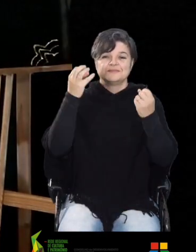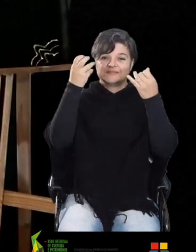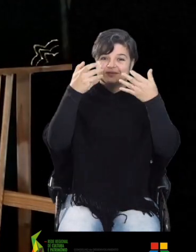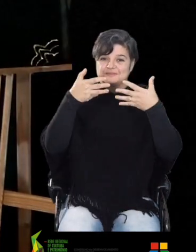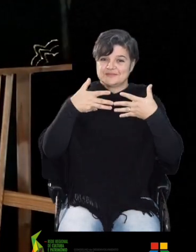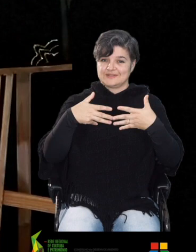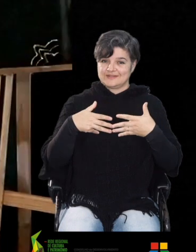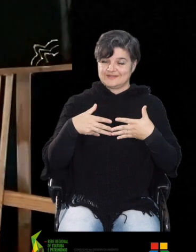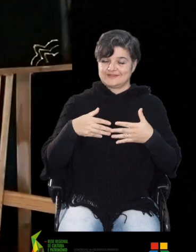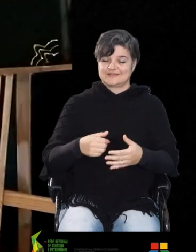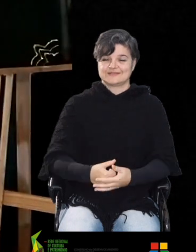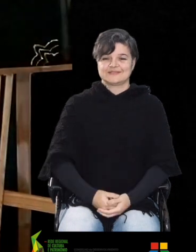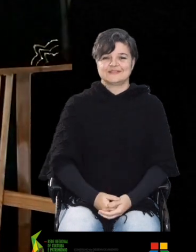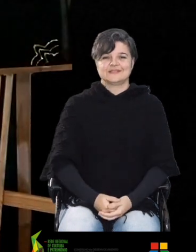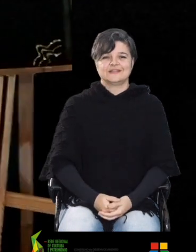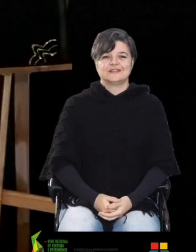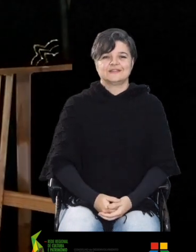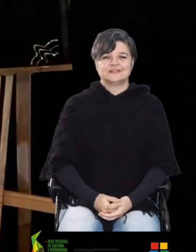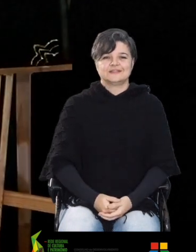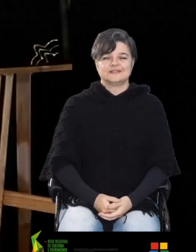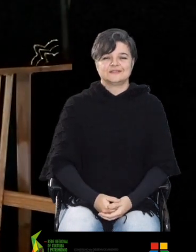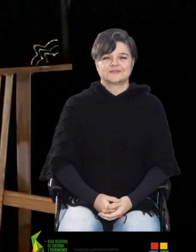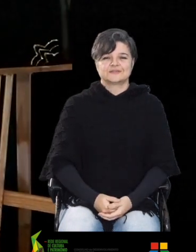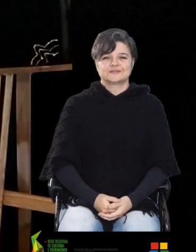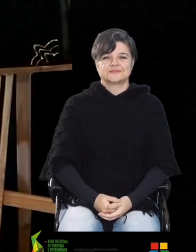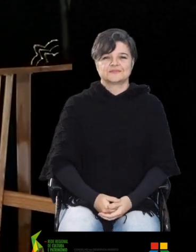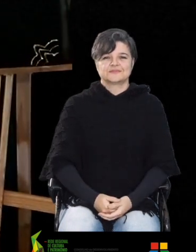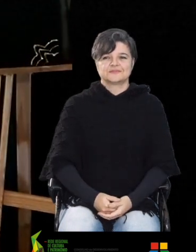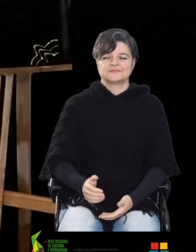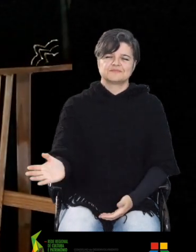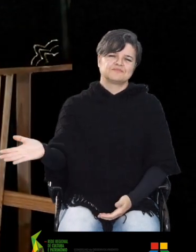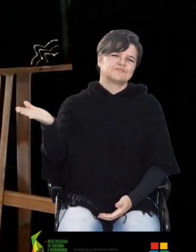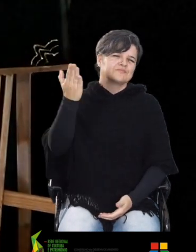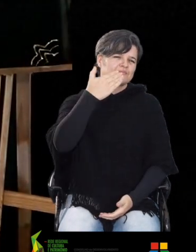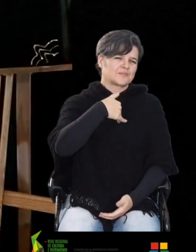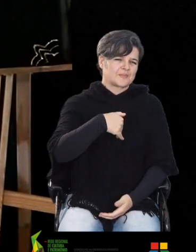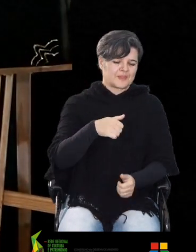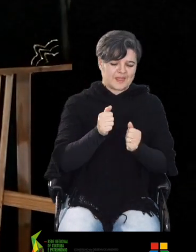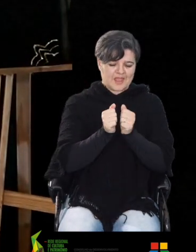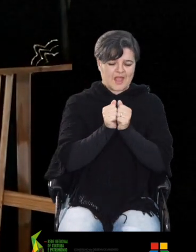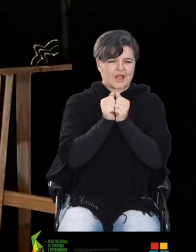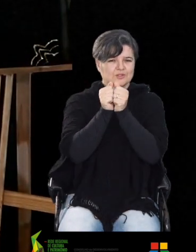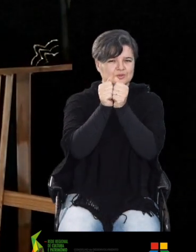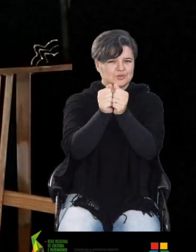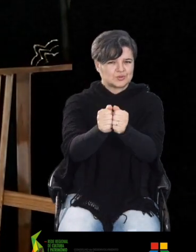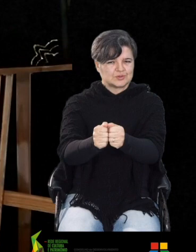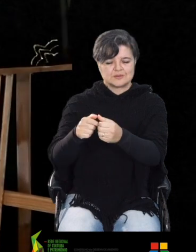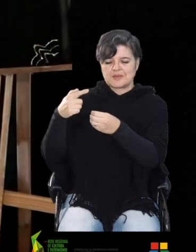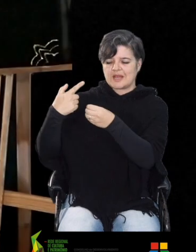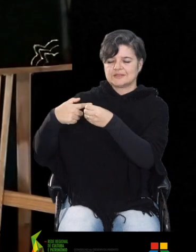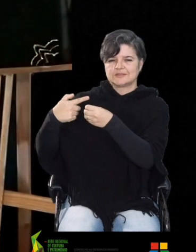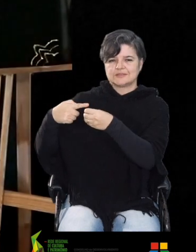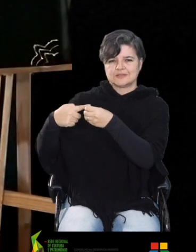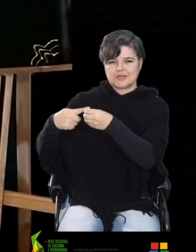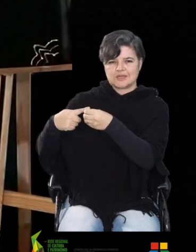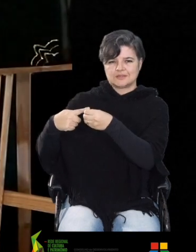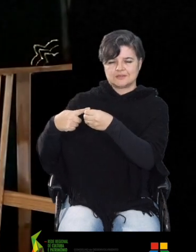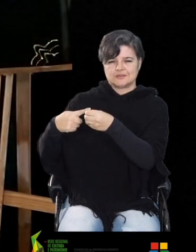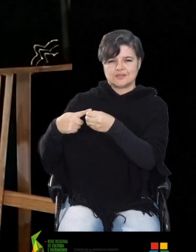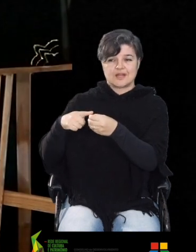e aí a música não sou eu neném